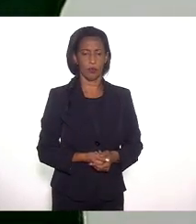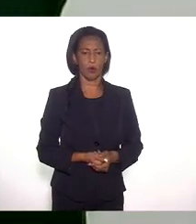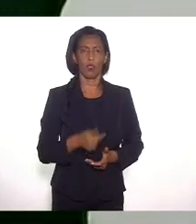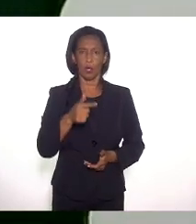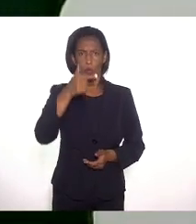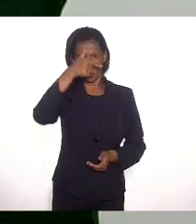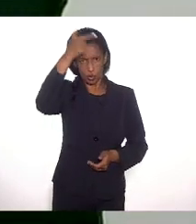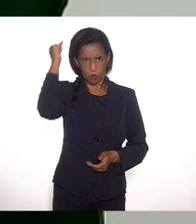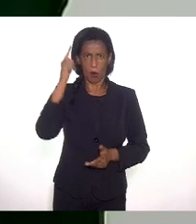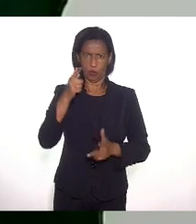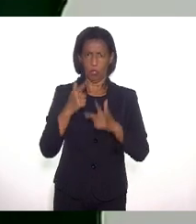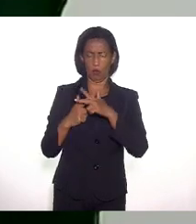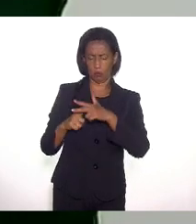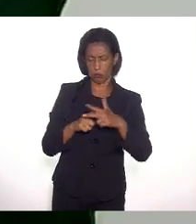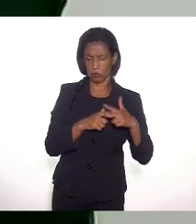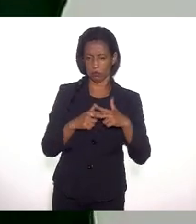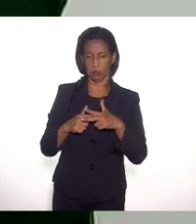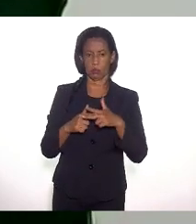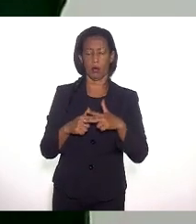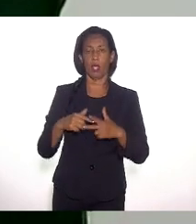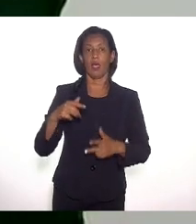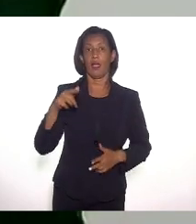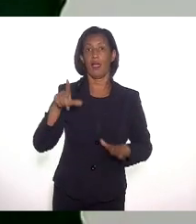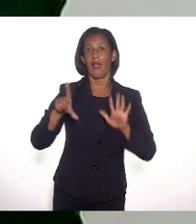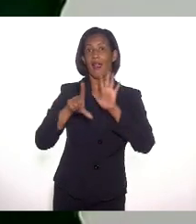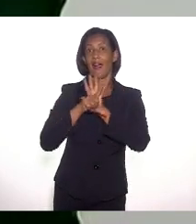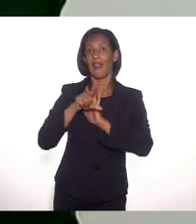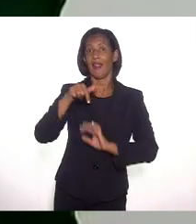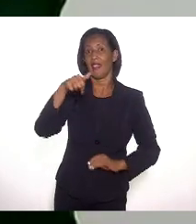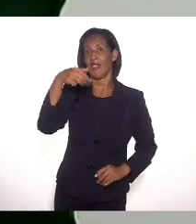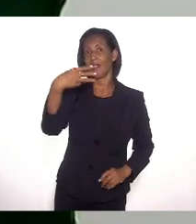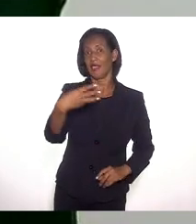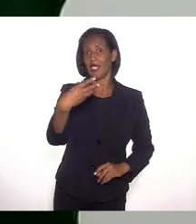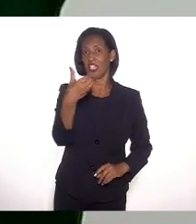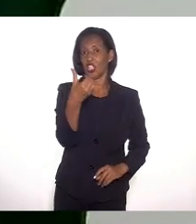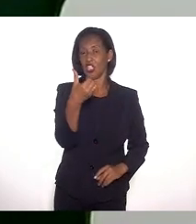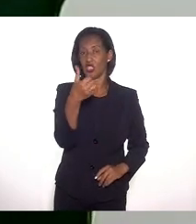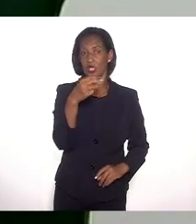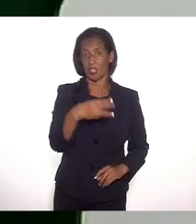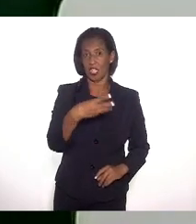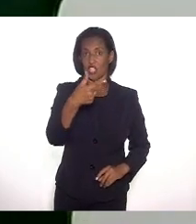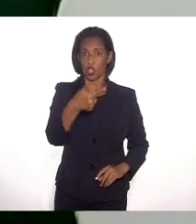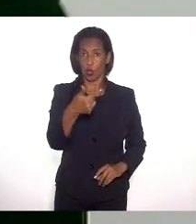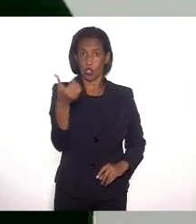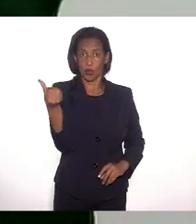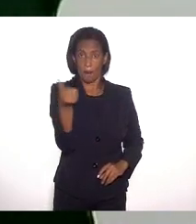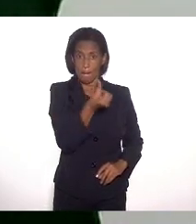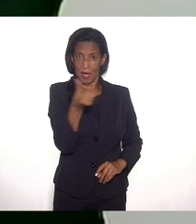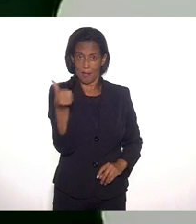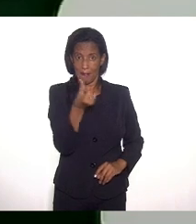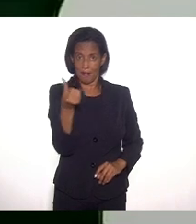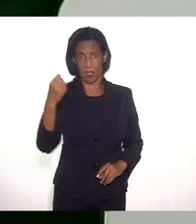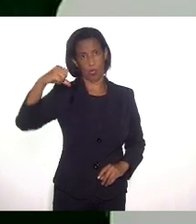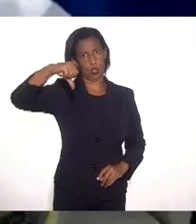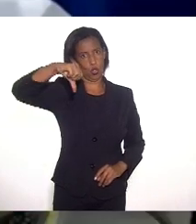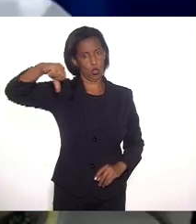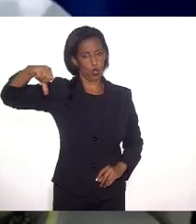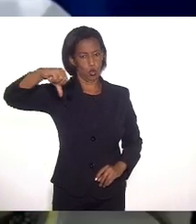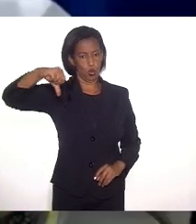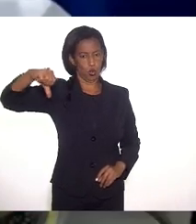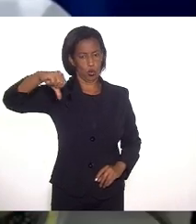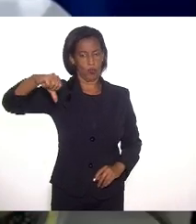Paulo já corrigiu. A lei é 3266 de 99 e não a 3299 de 99. Eu falei isso